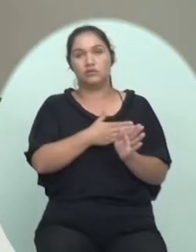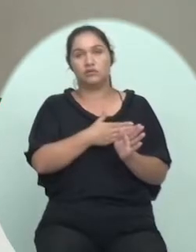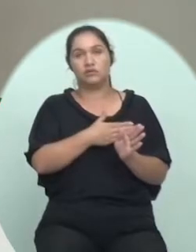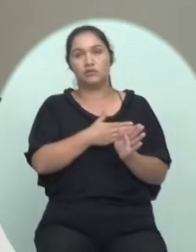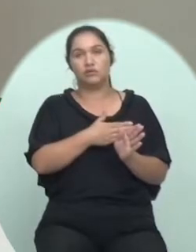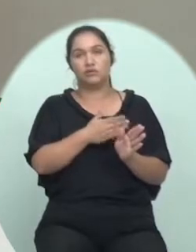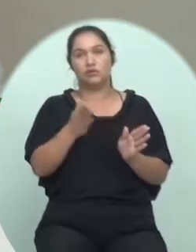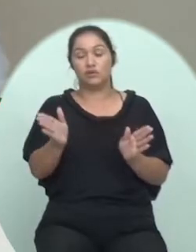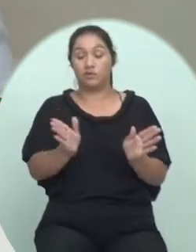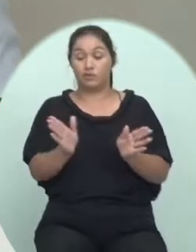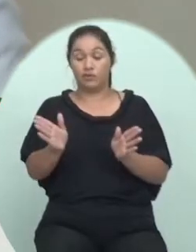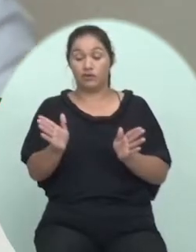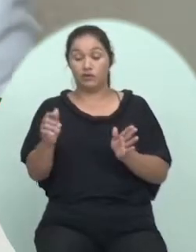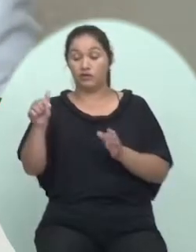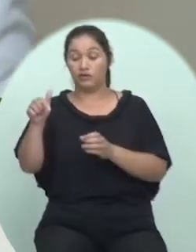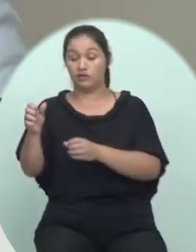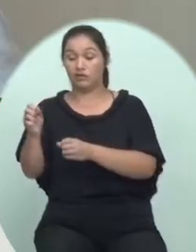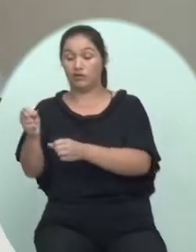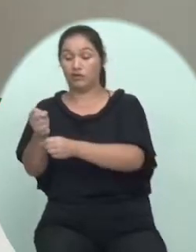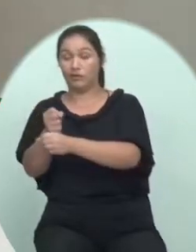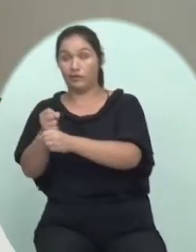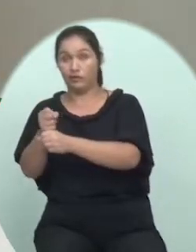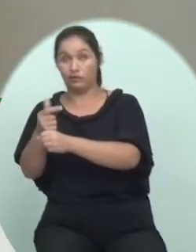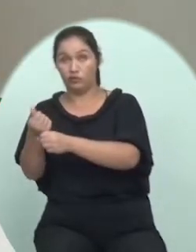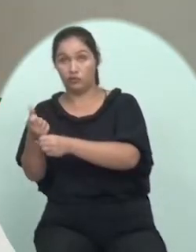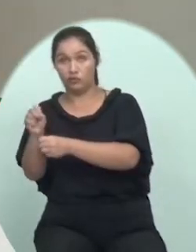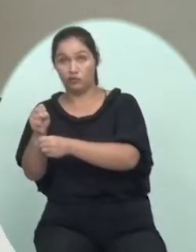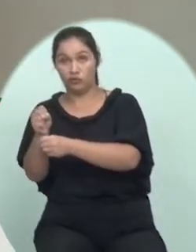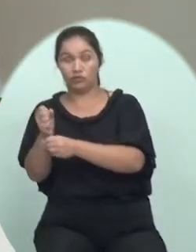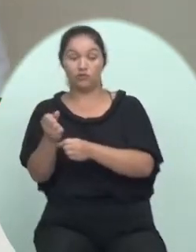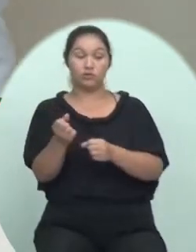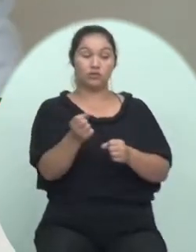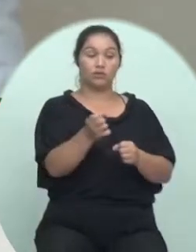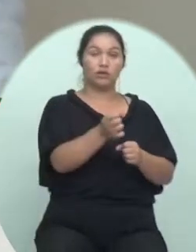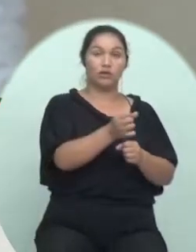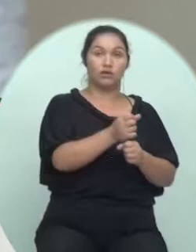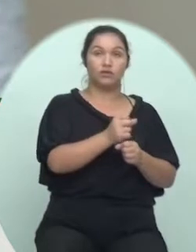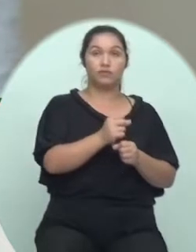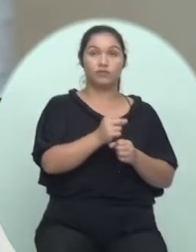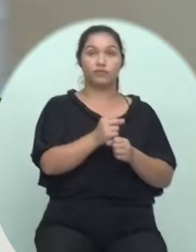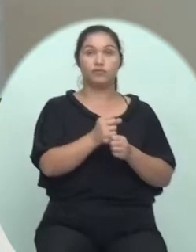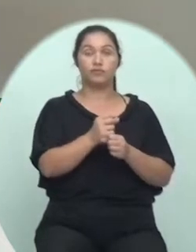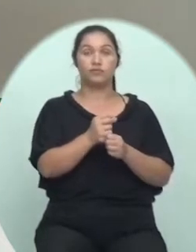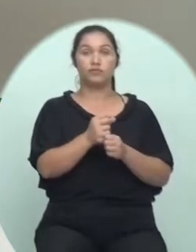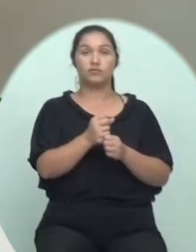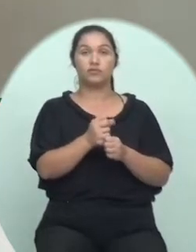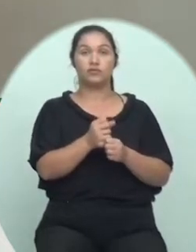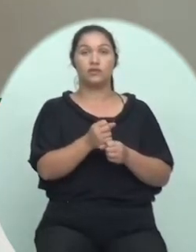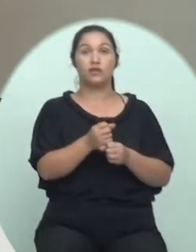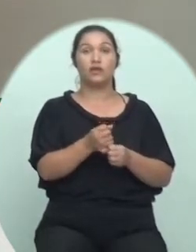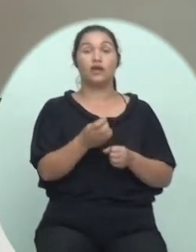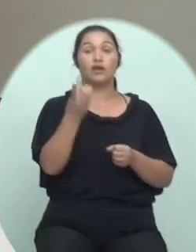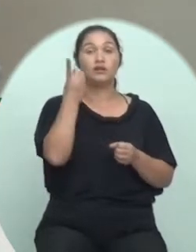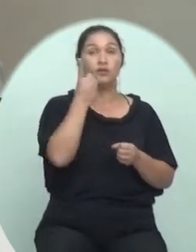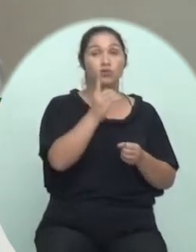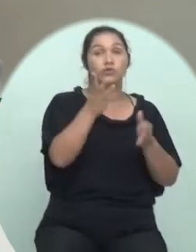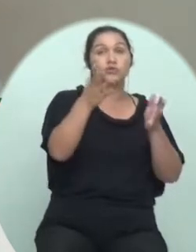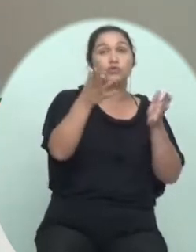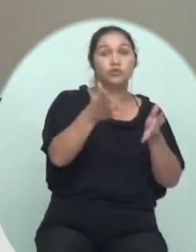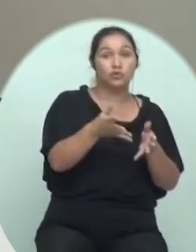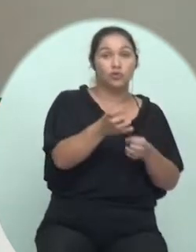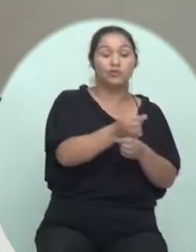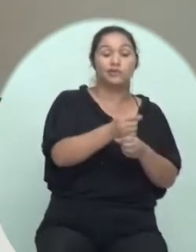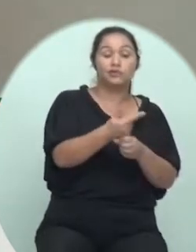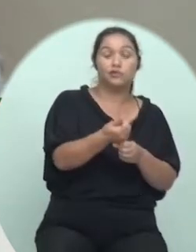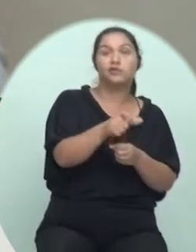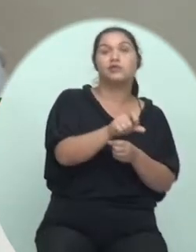legislativo período letivo de 2018 e aqueles também já matriculados até o presente momento no período 19.